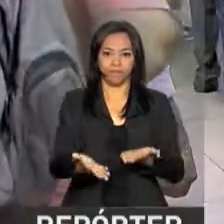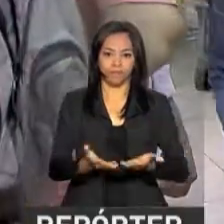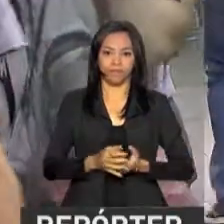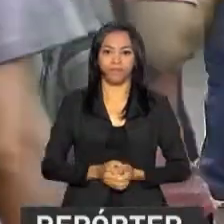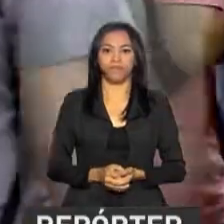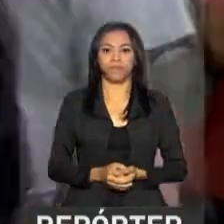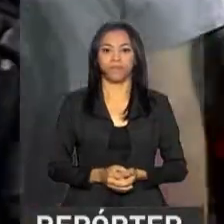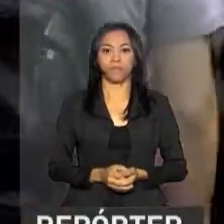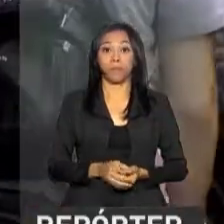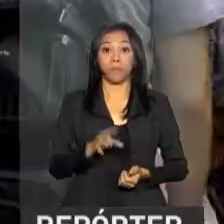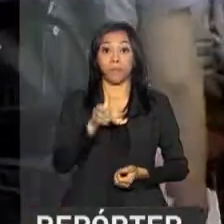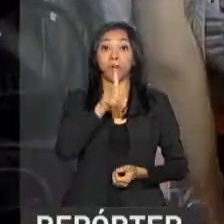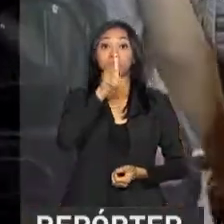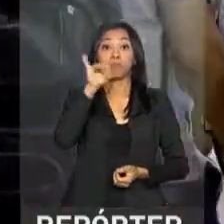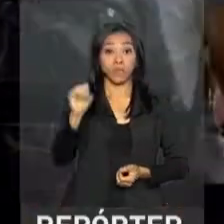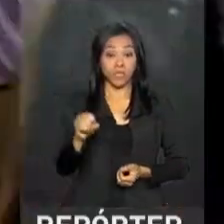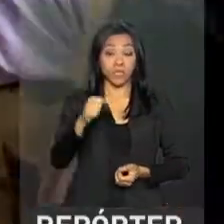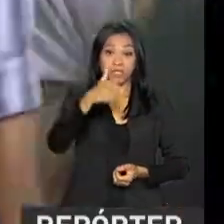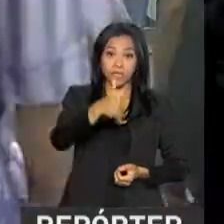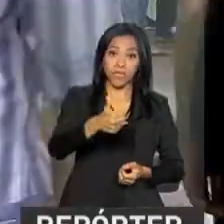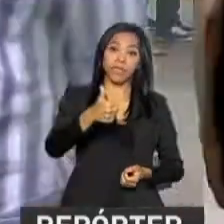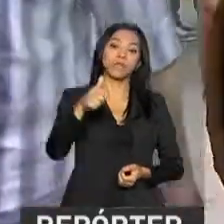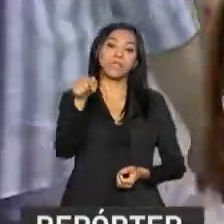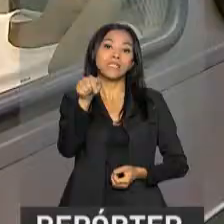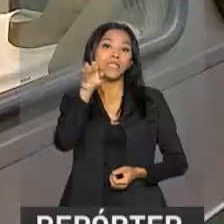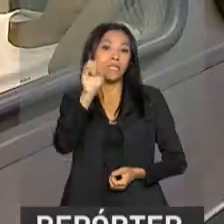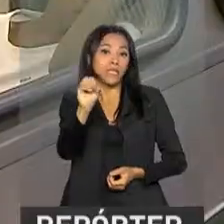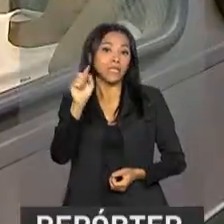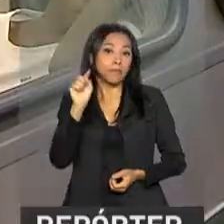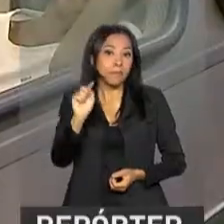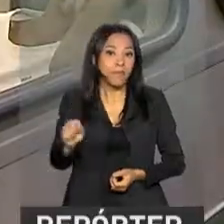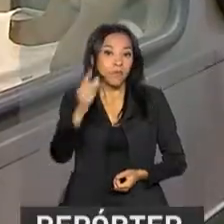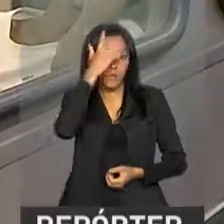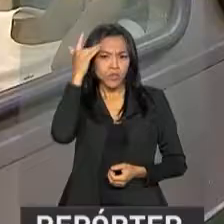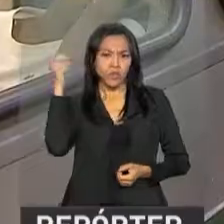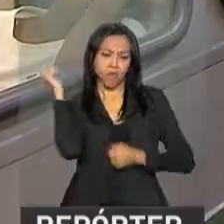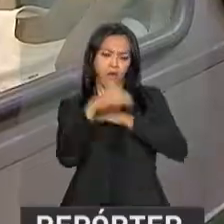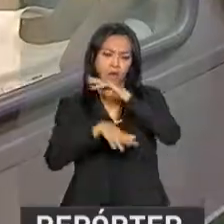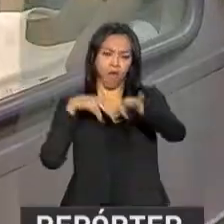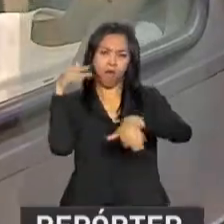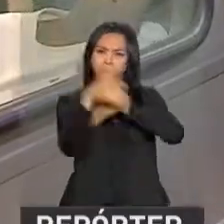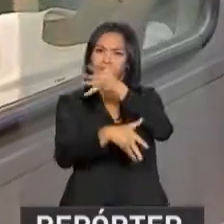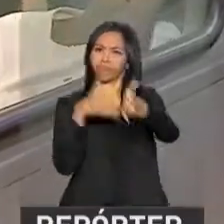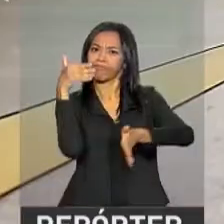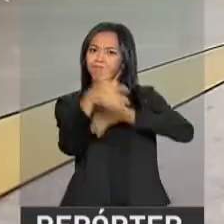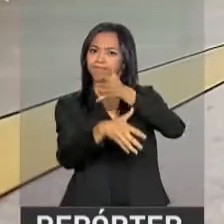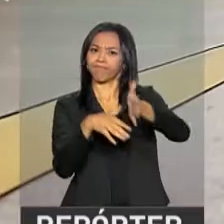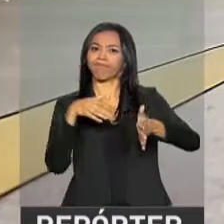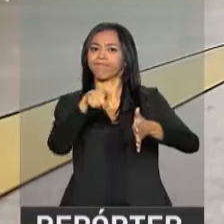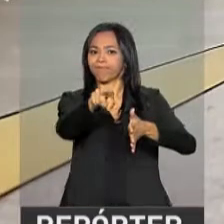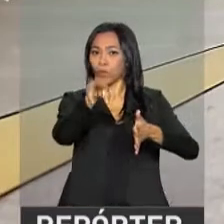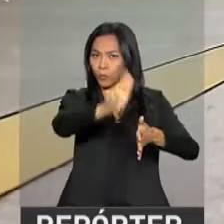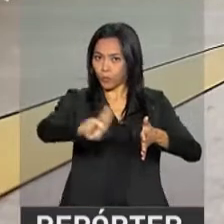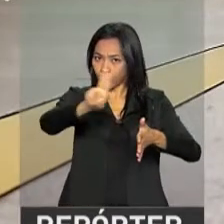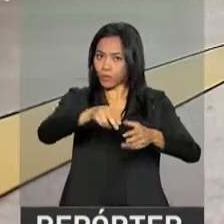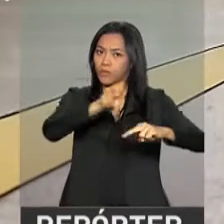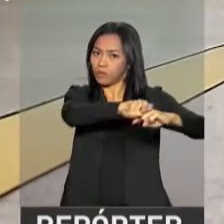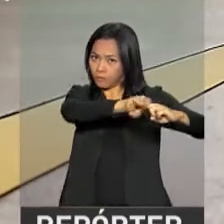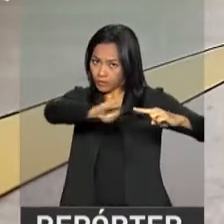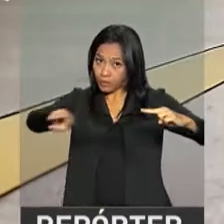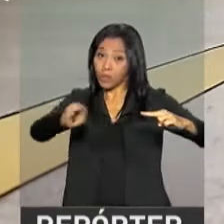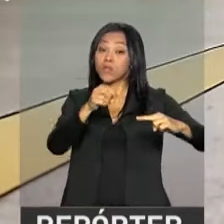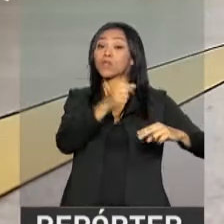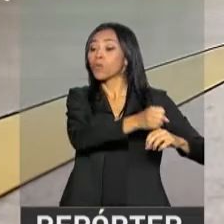por dia 170 mil pessoas circulam no metrô do distrito federal são 24